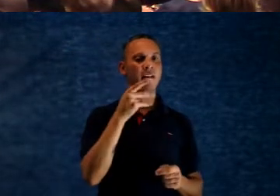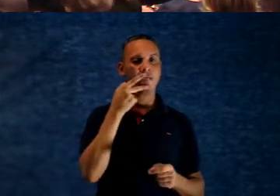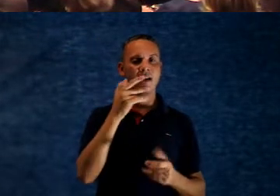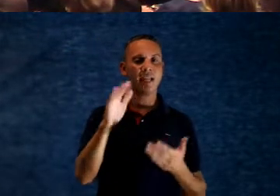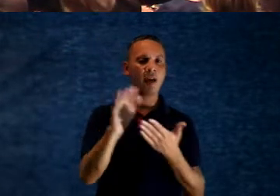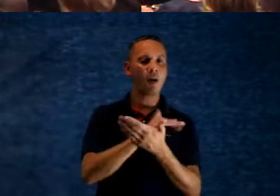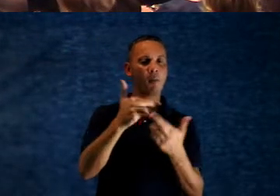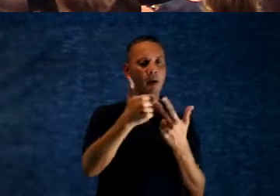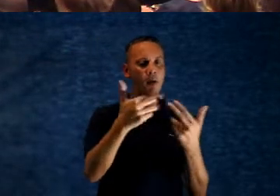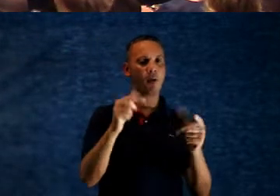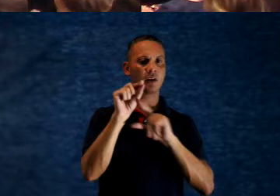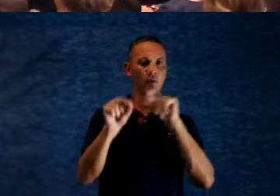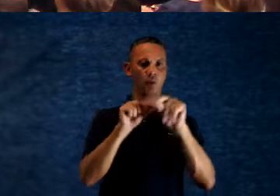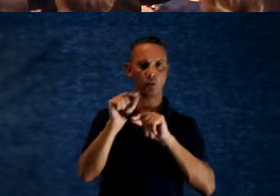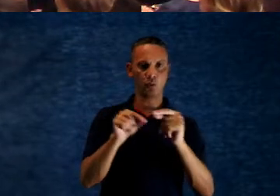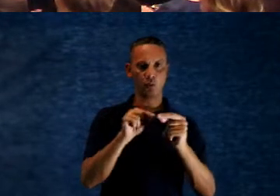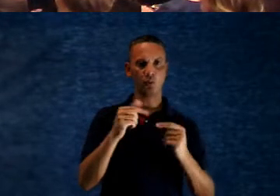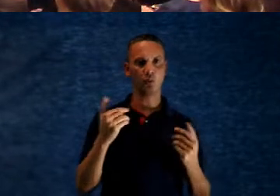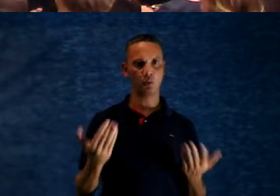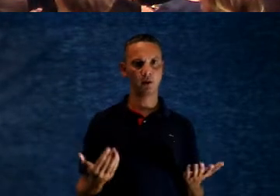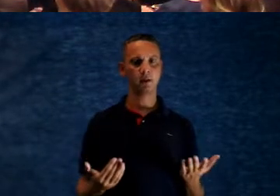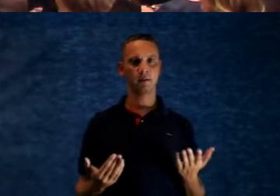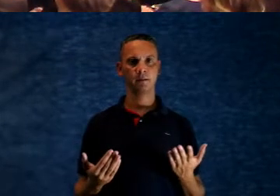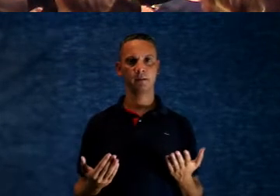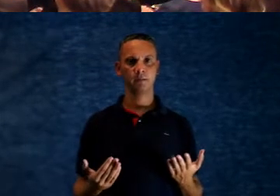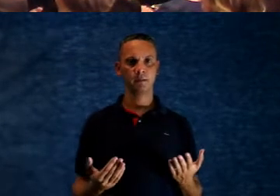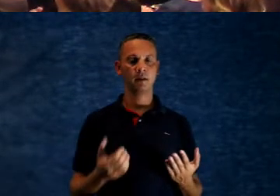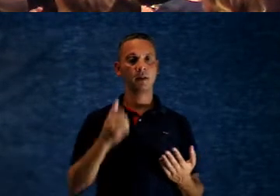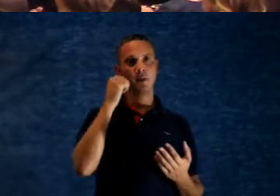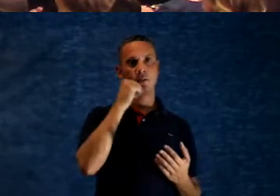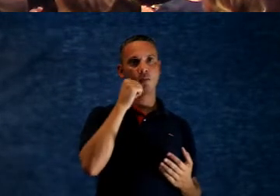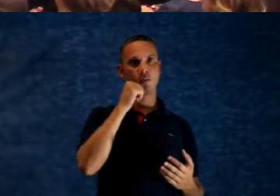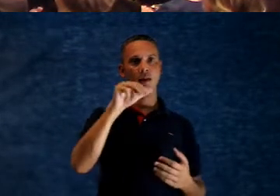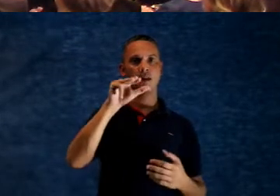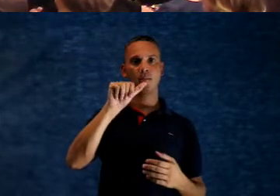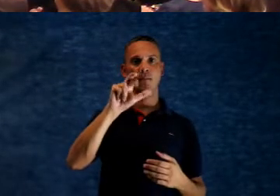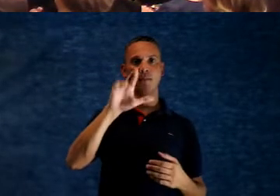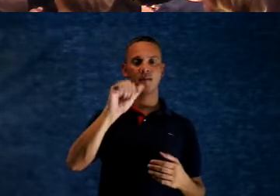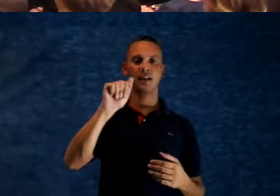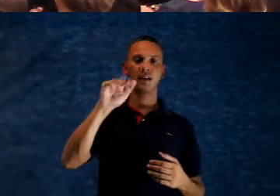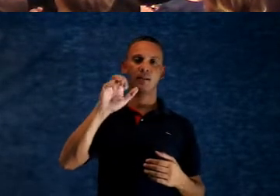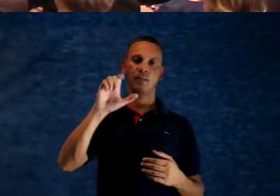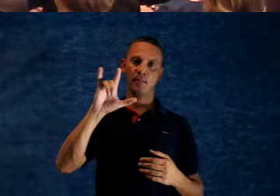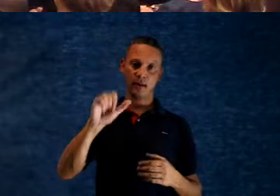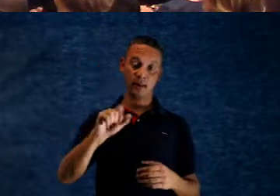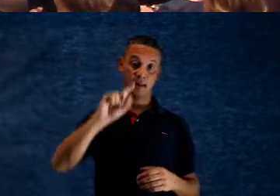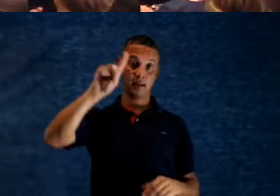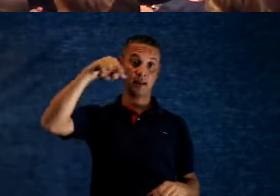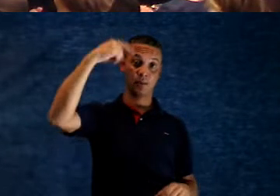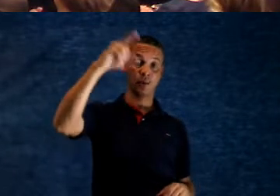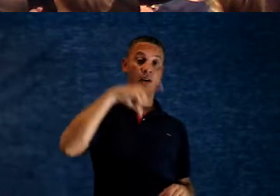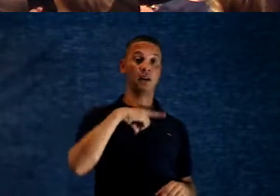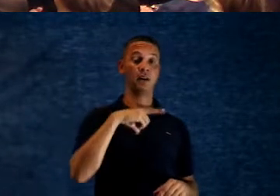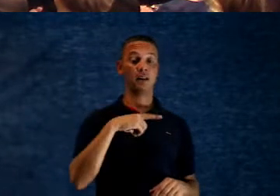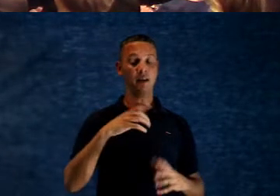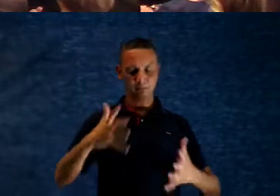algumas palavras para o nosso encanto a procuradora Maria Amélia Brax Duarte, e depois teremos